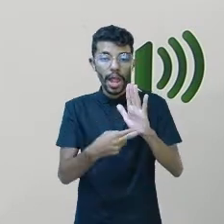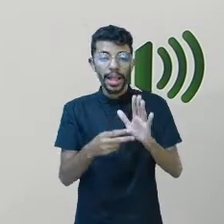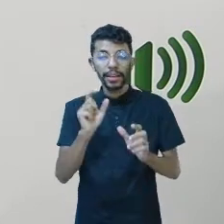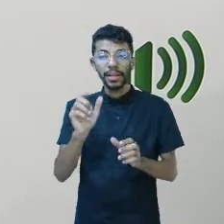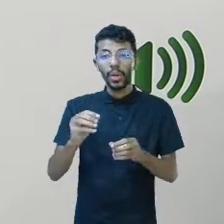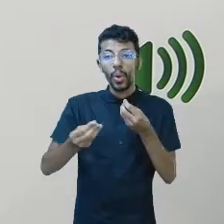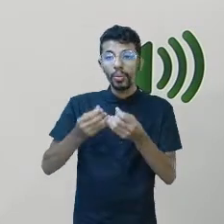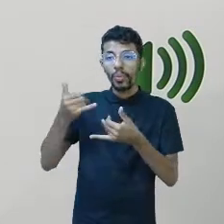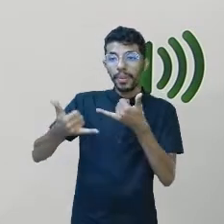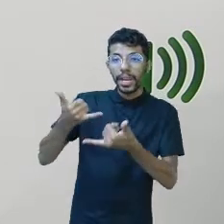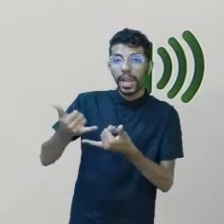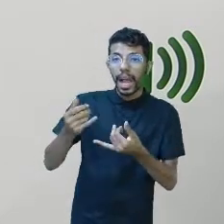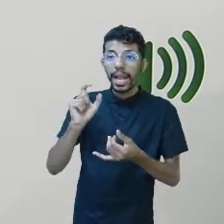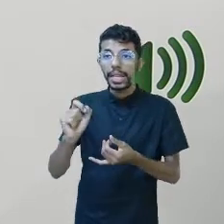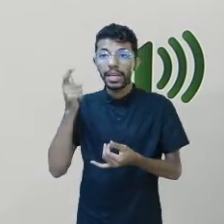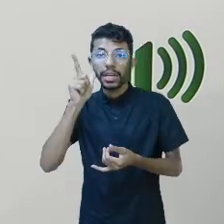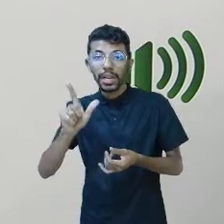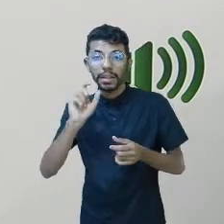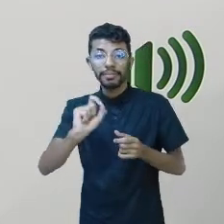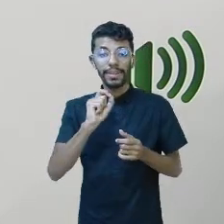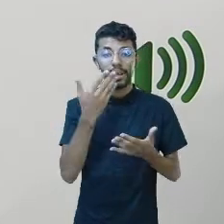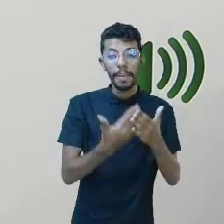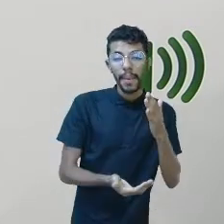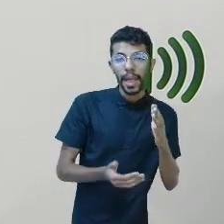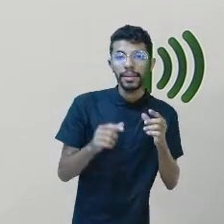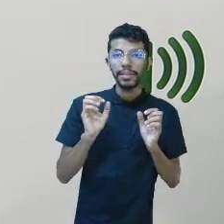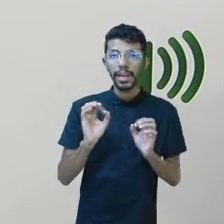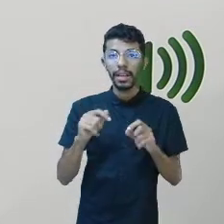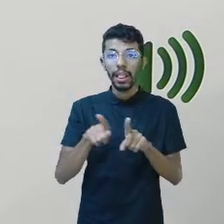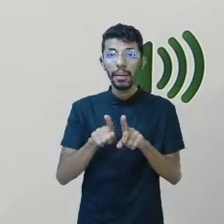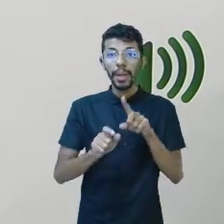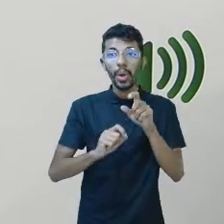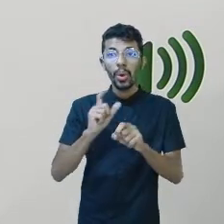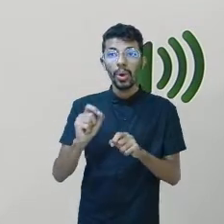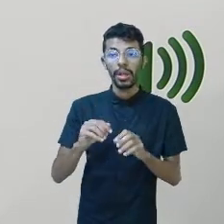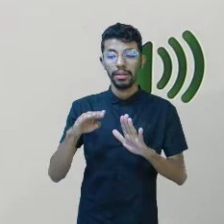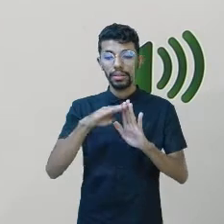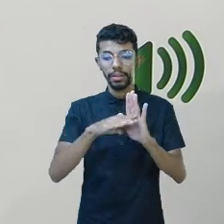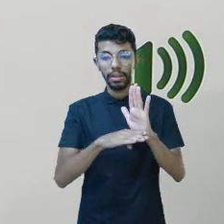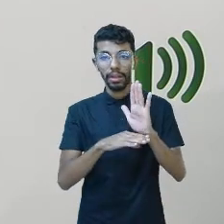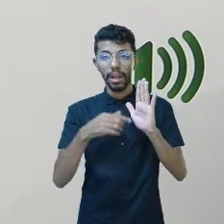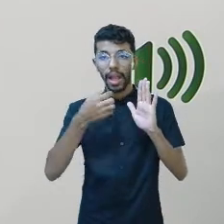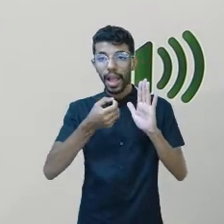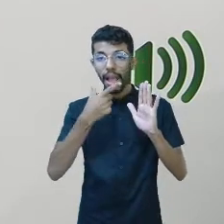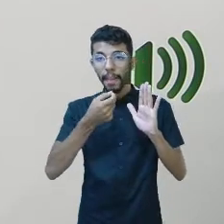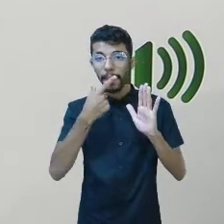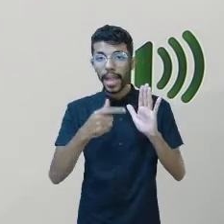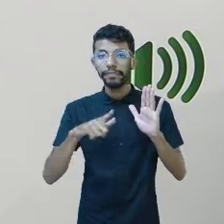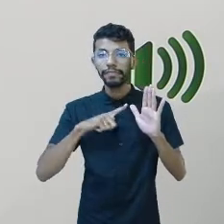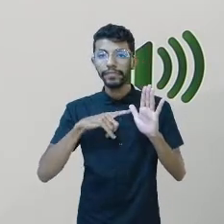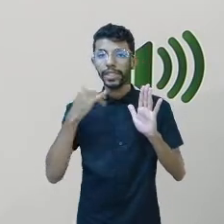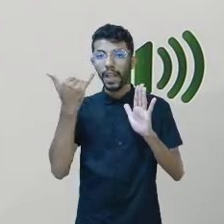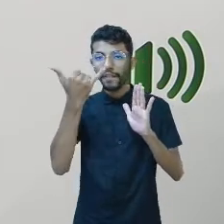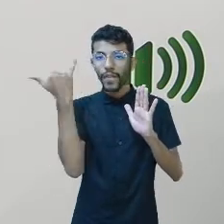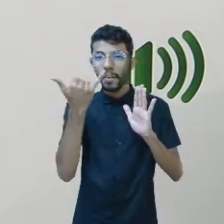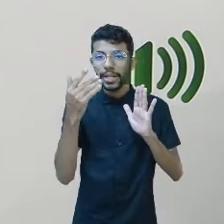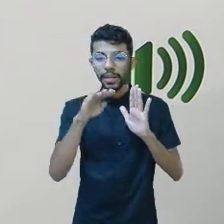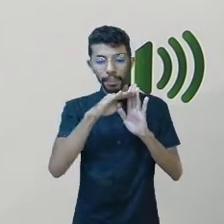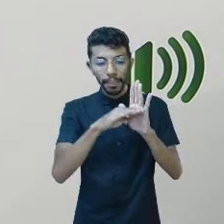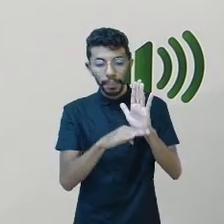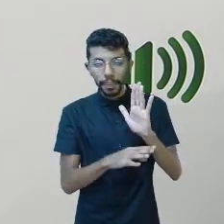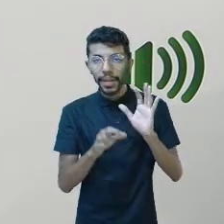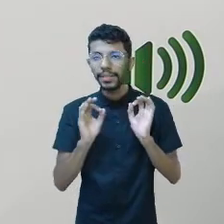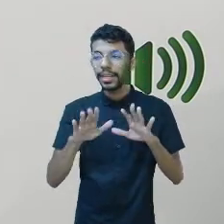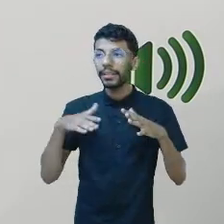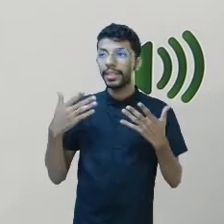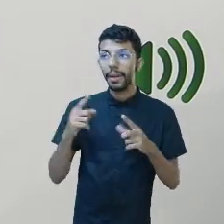ganhou, quem perdeu. Uma bula vai dar informações sobre o remédio. Já a piada, o objetivo